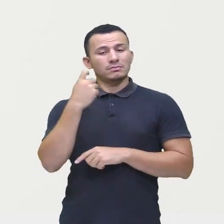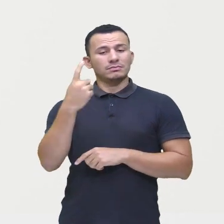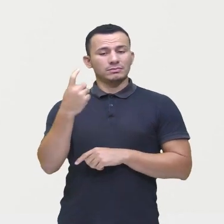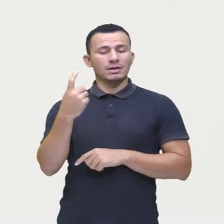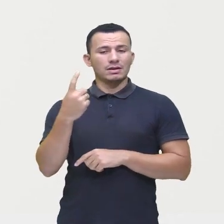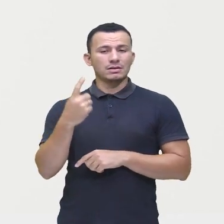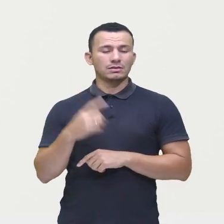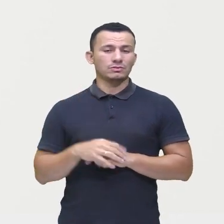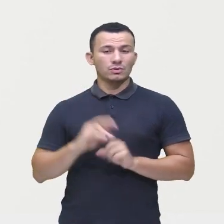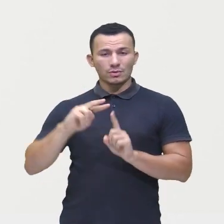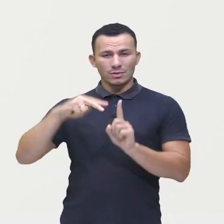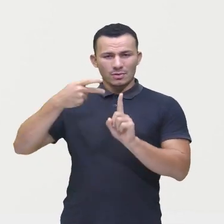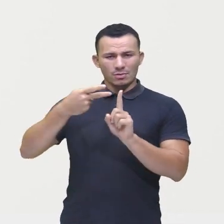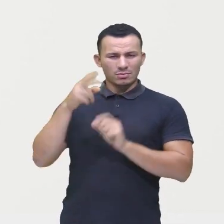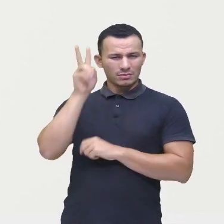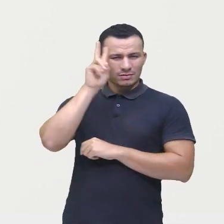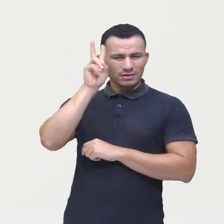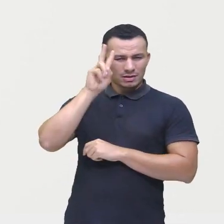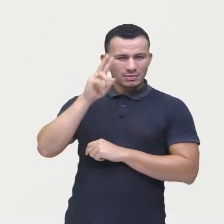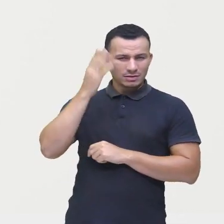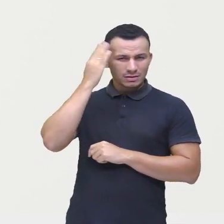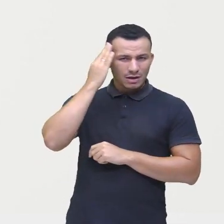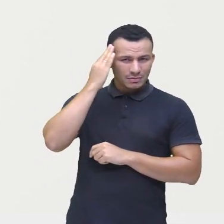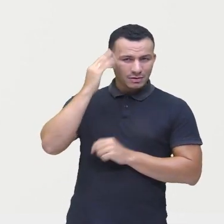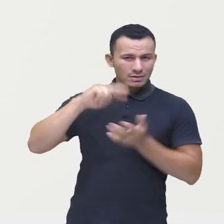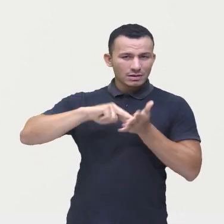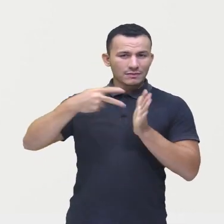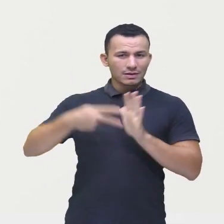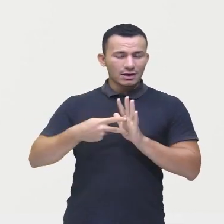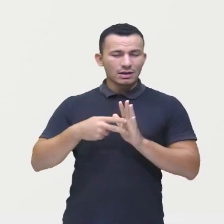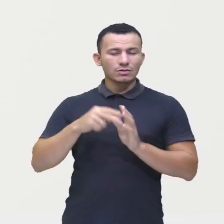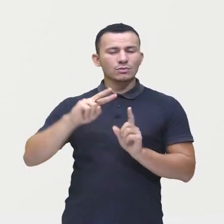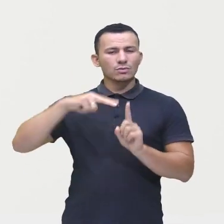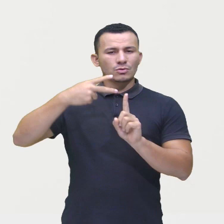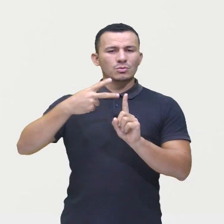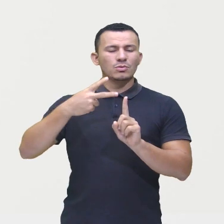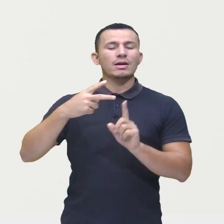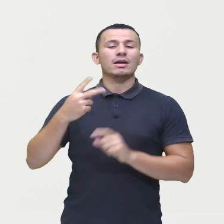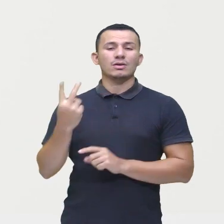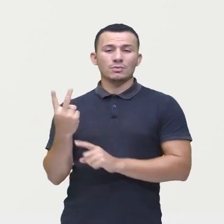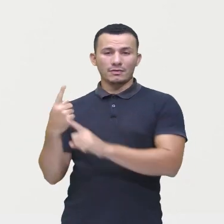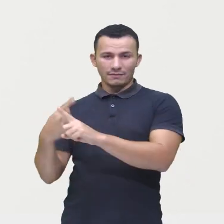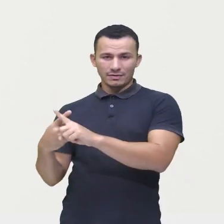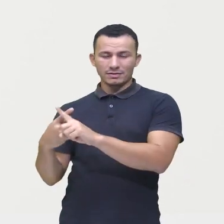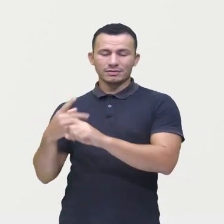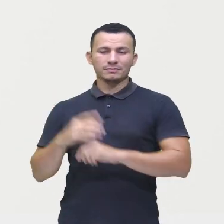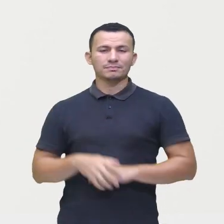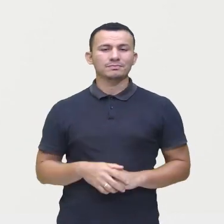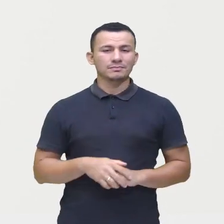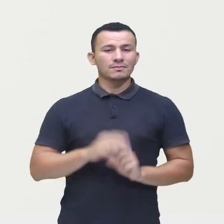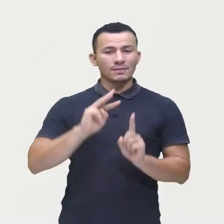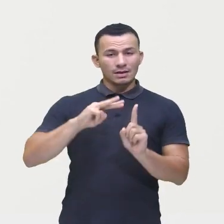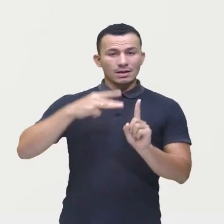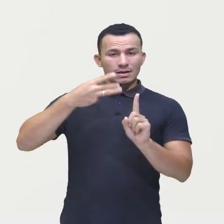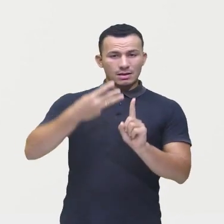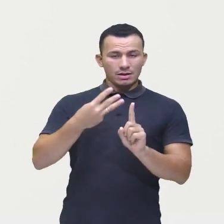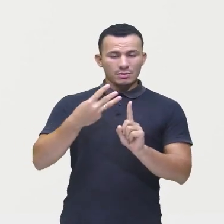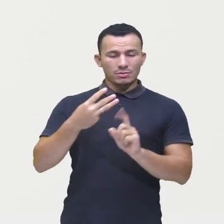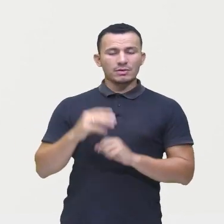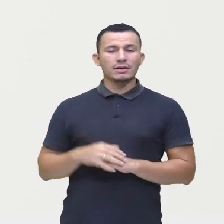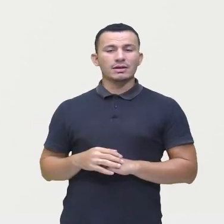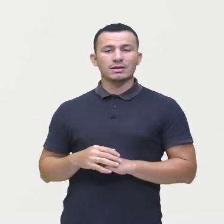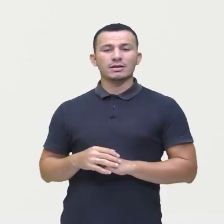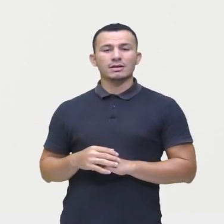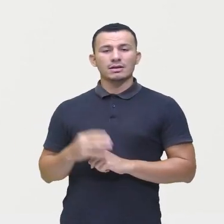ideia do dobro. O que é o dobro? É quando eu multiplico por 2. A ideia do triplo é quando eu multiplico